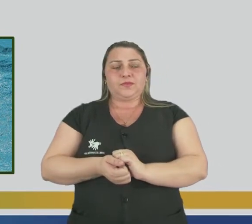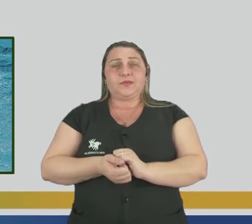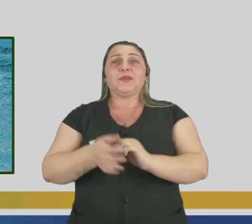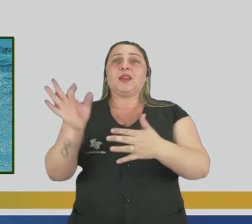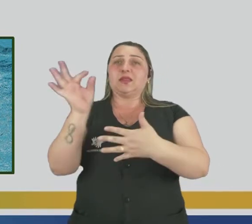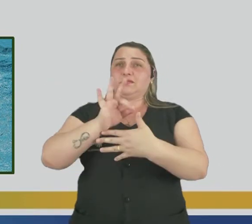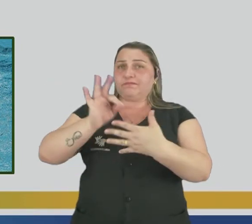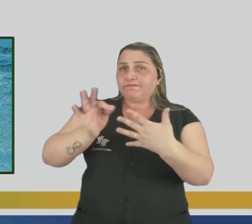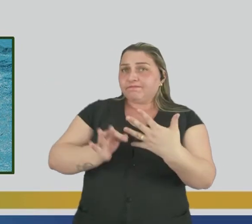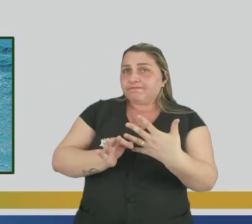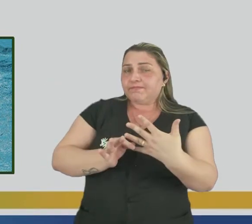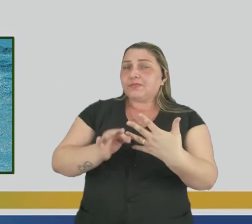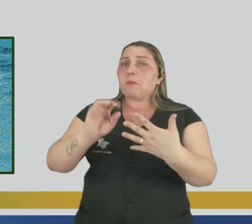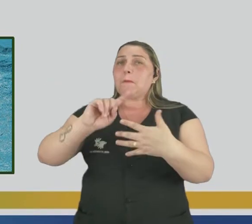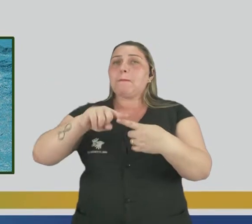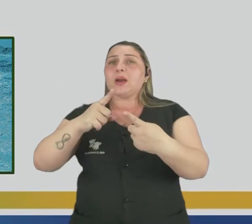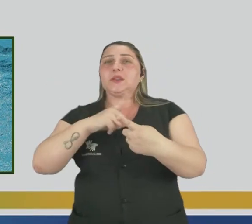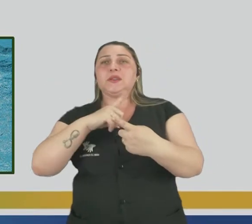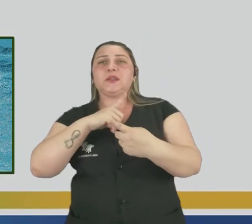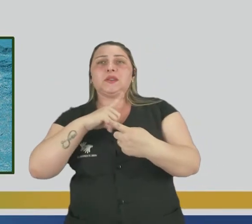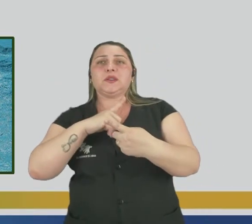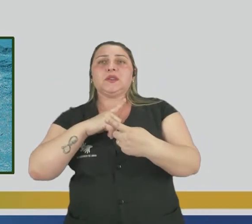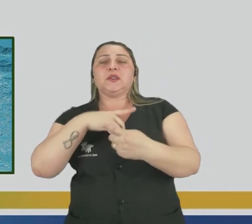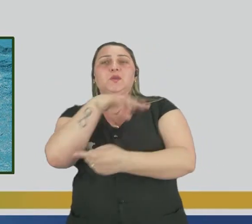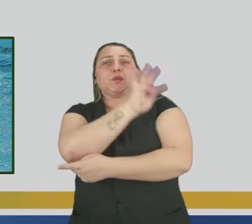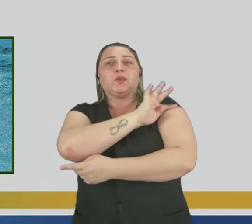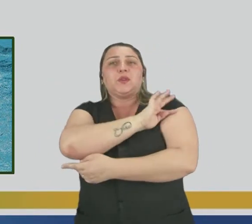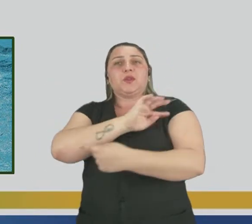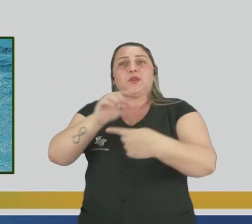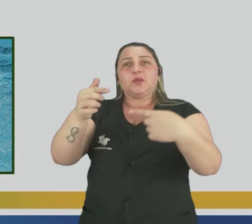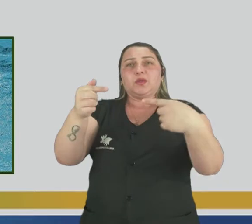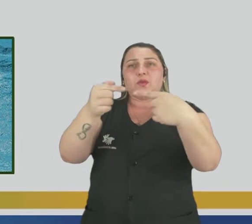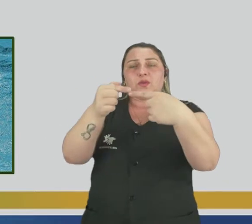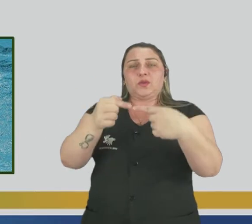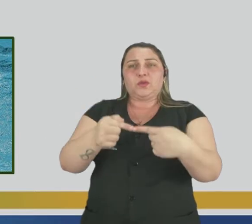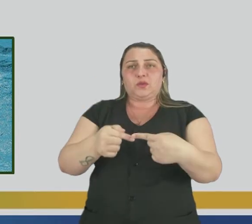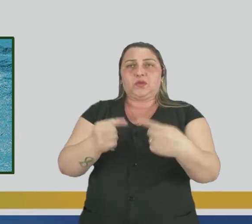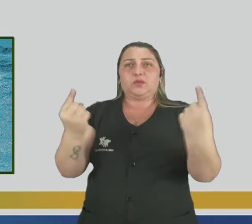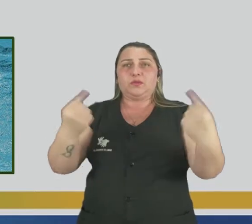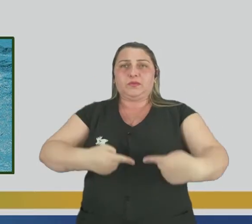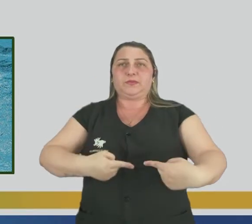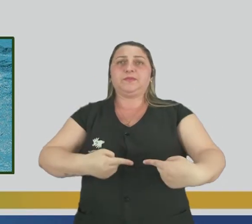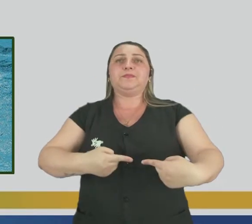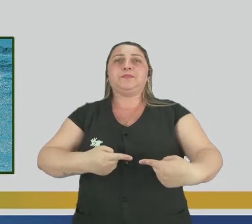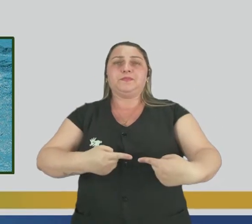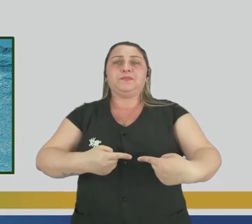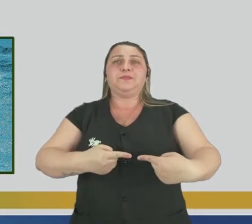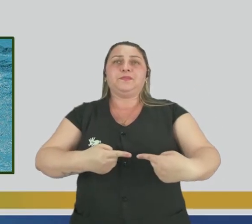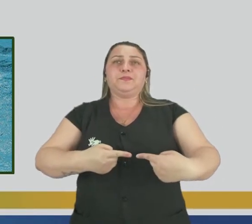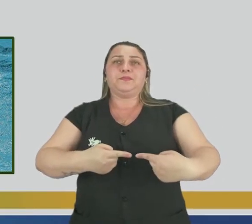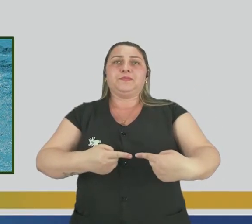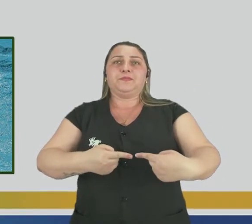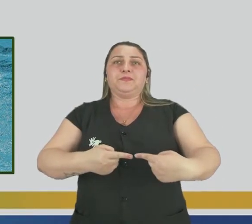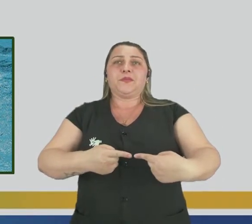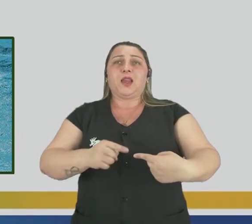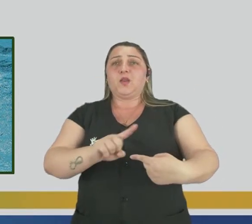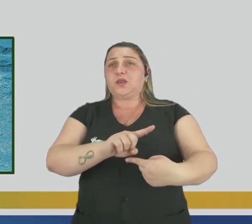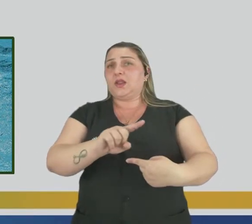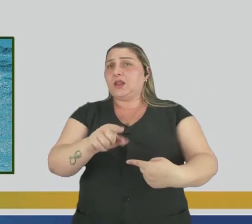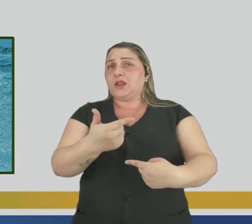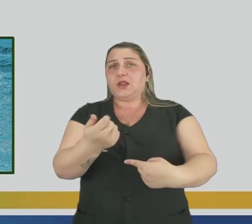essa classificação, né? Mas existem também os técnicos combinatórios competitivos e os